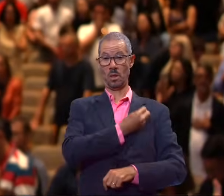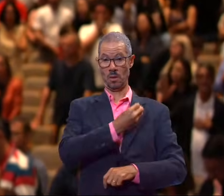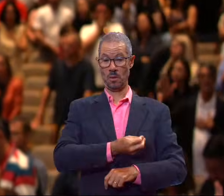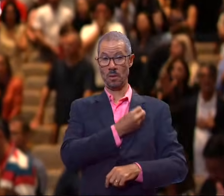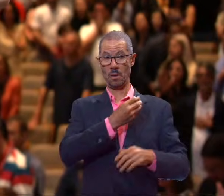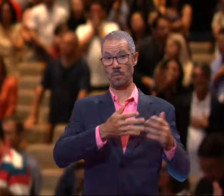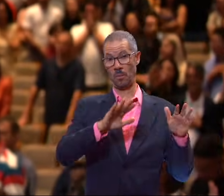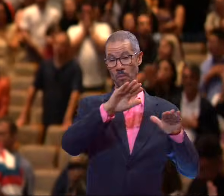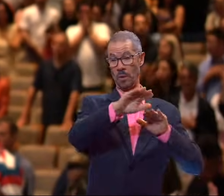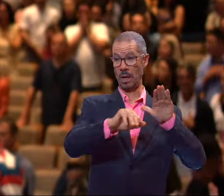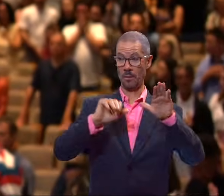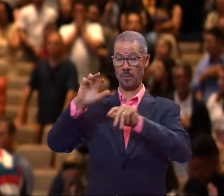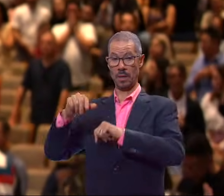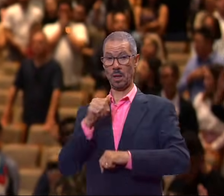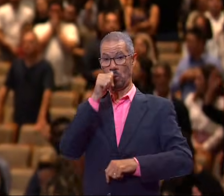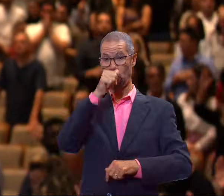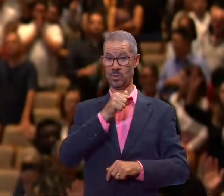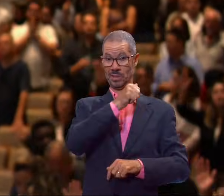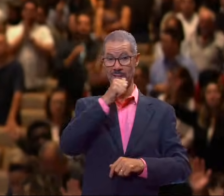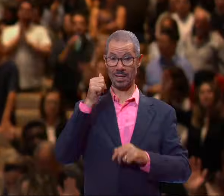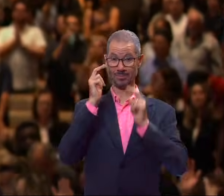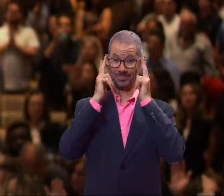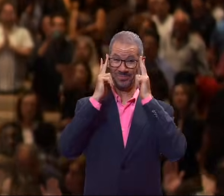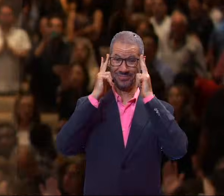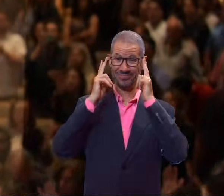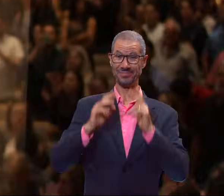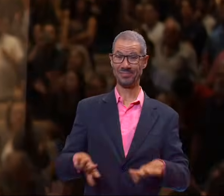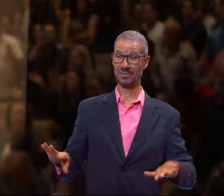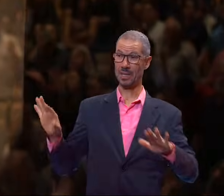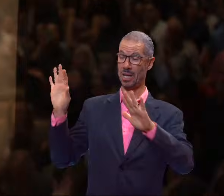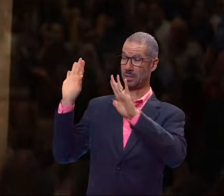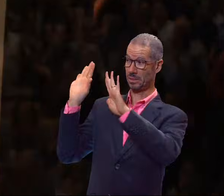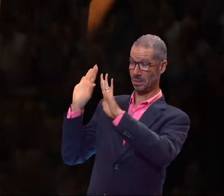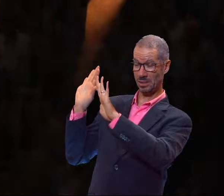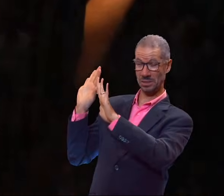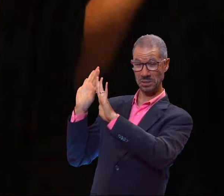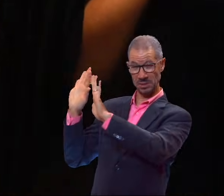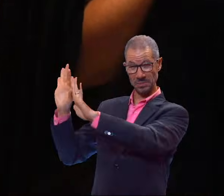Venha, venha, vamos consagrar. Quero que a igreja toda estenda as mãos para cá.